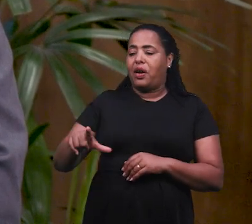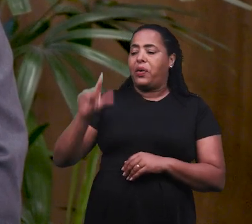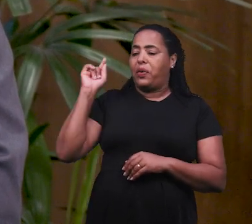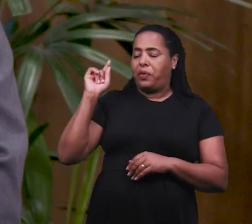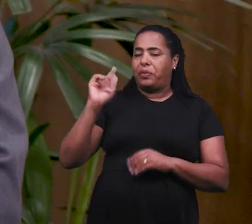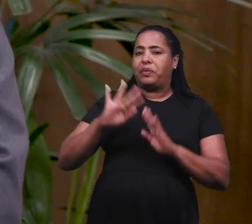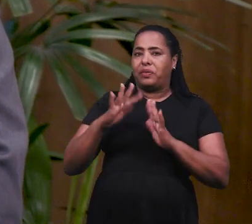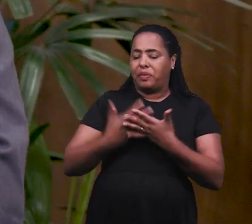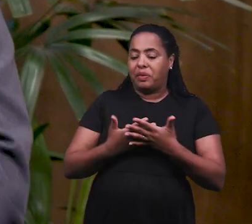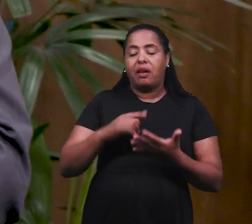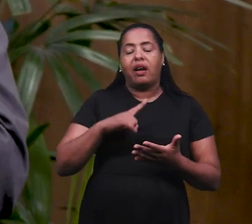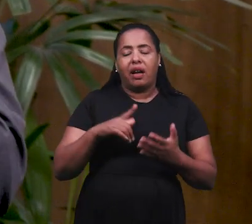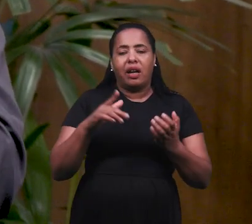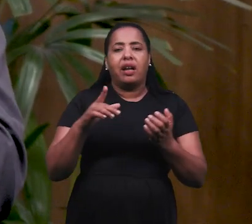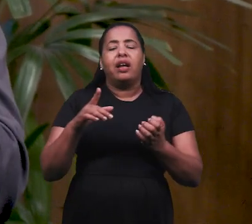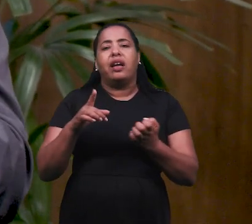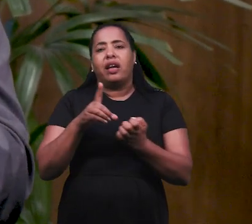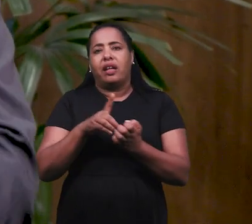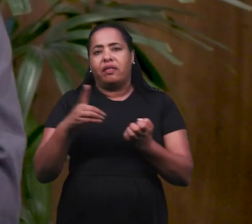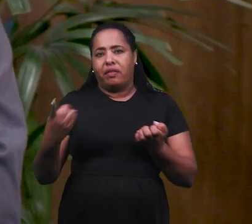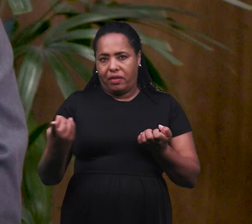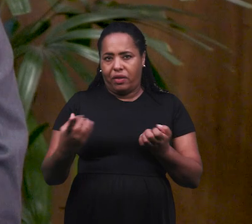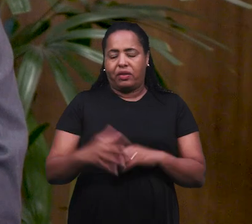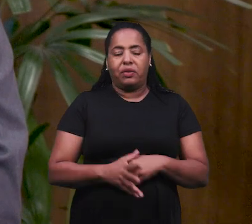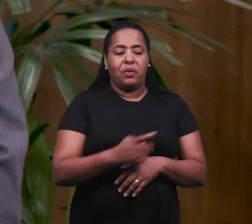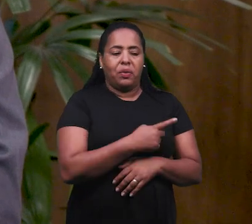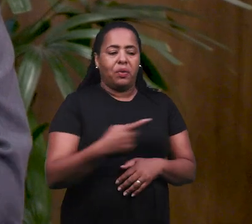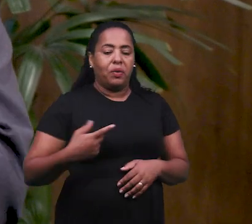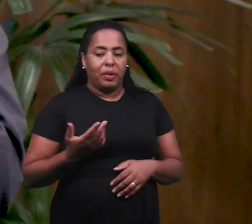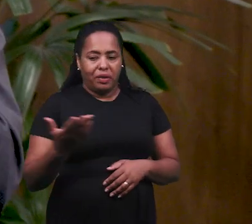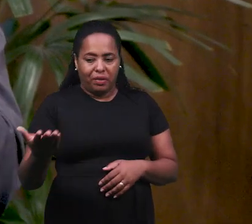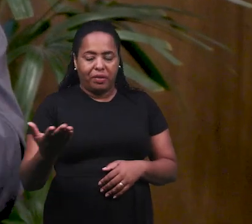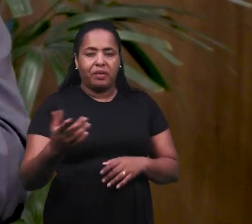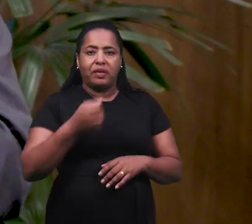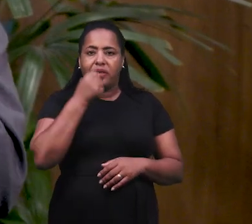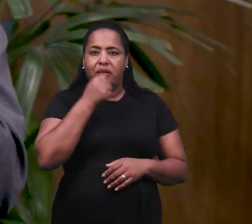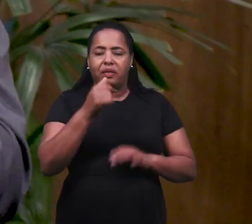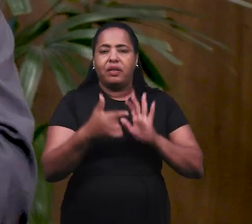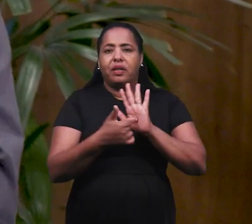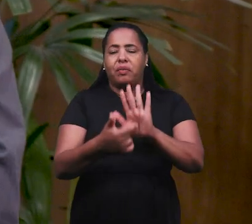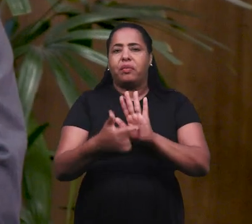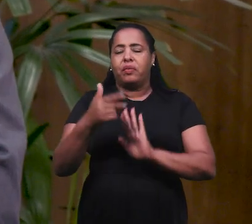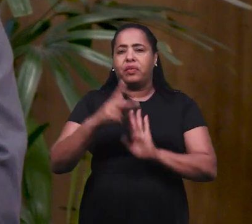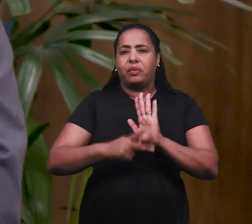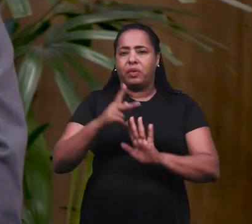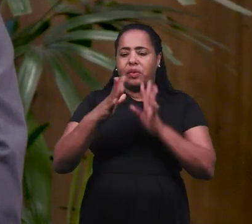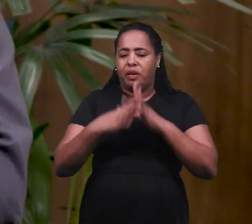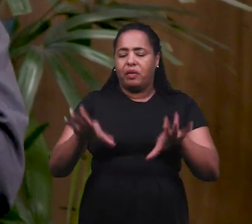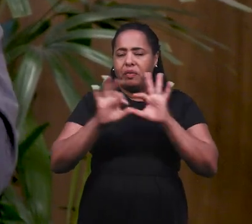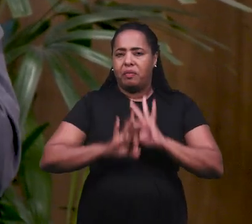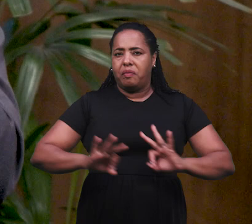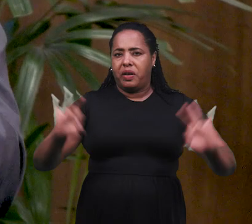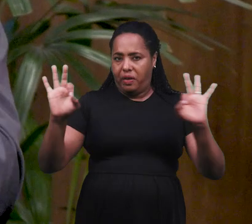escola Eduardo Dodge, né? O pastor Helber, na entrevista que ele nos trouxe aqui, ele falou a respeito de projetos extraordinários